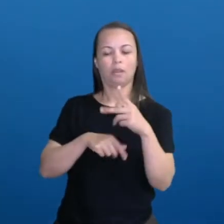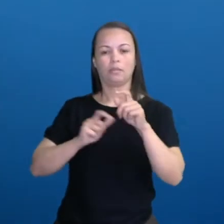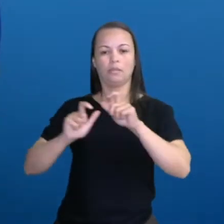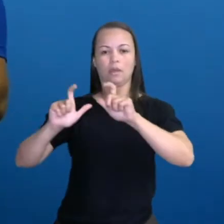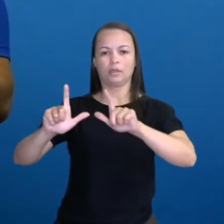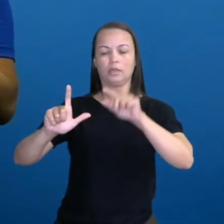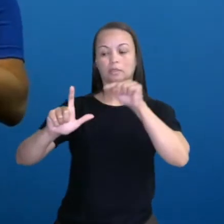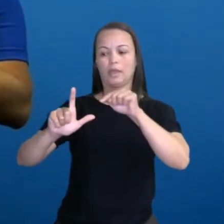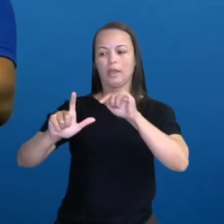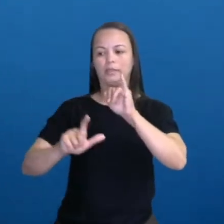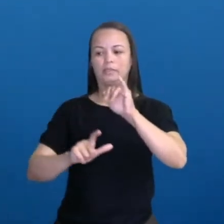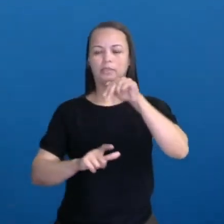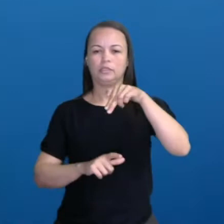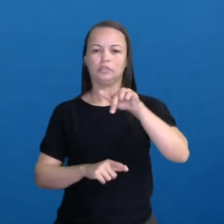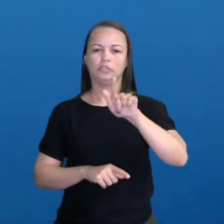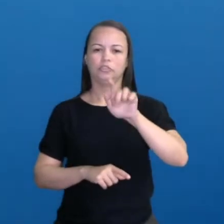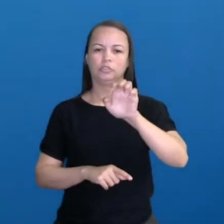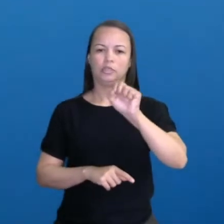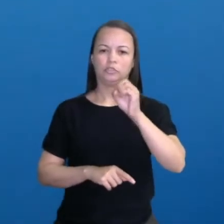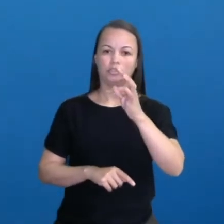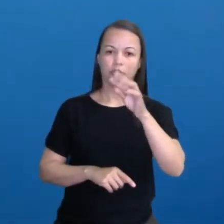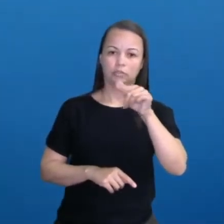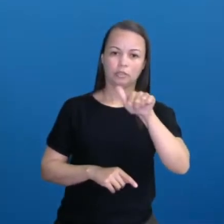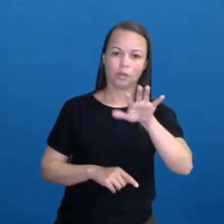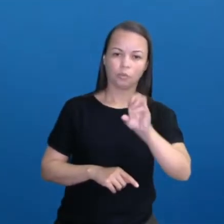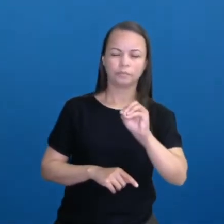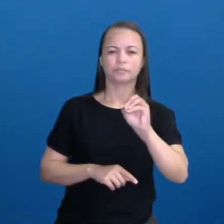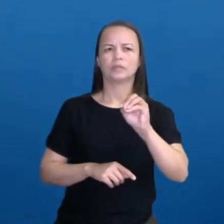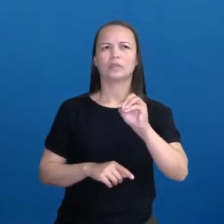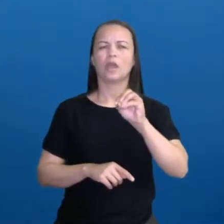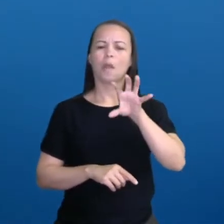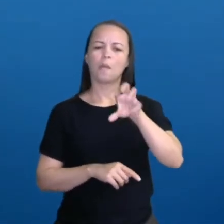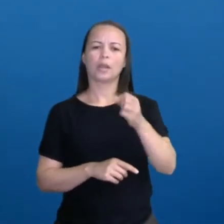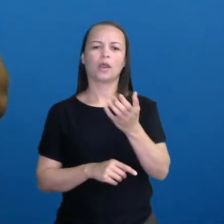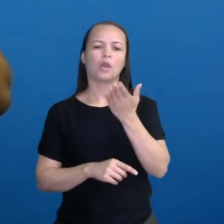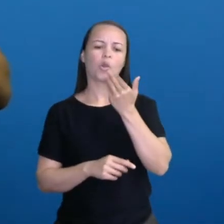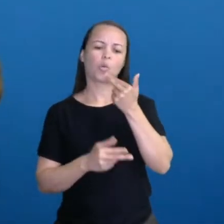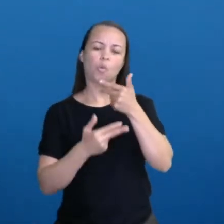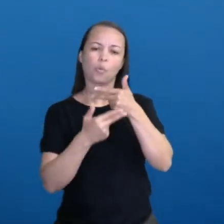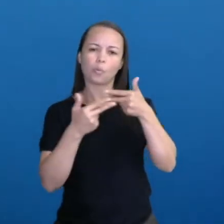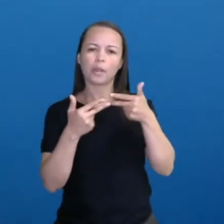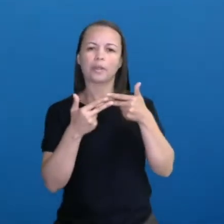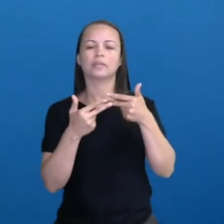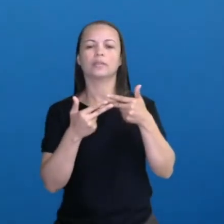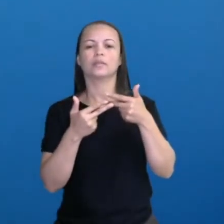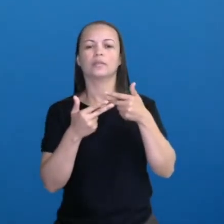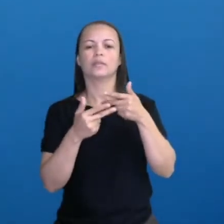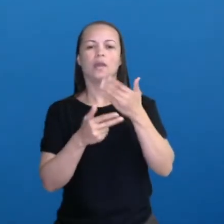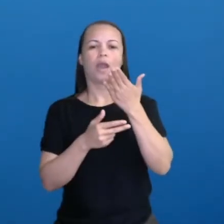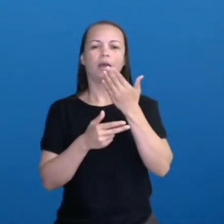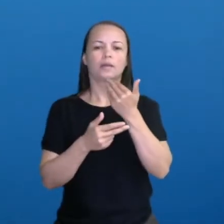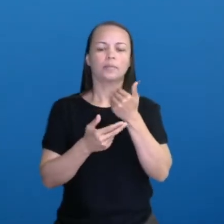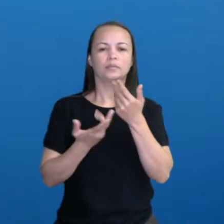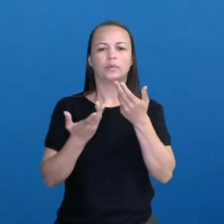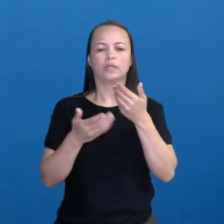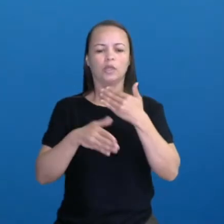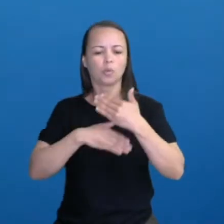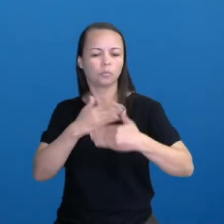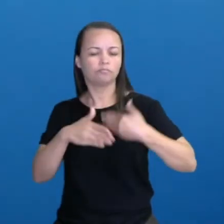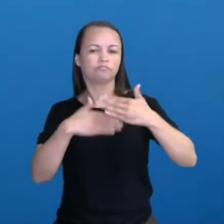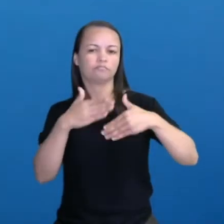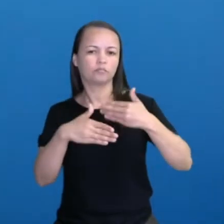da ingestão, que é o momento que a gente vai justamente pegar esse alimento para ser recrutado, para que comece todo esse evento, todo